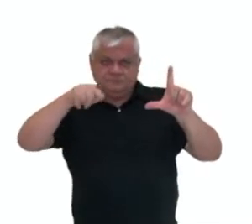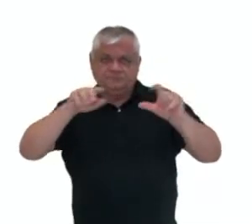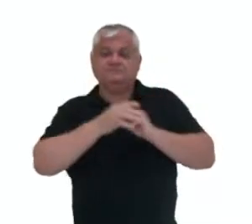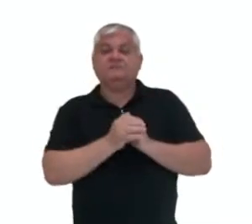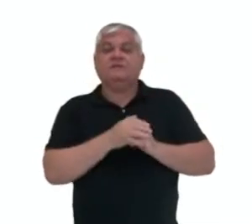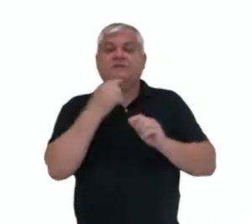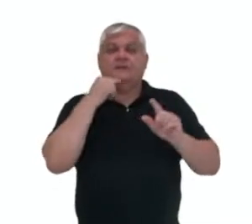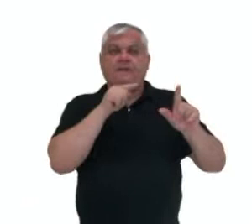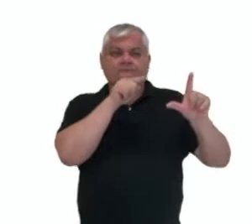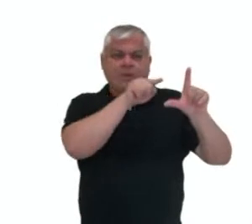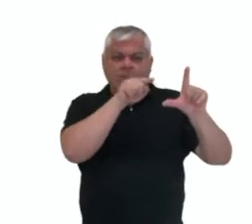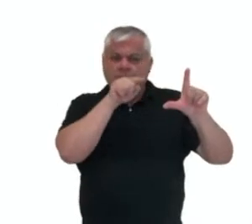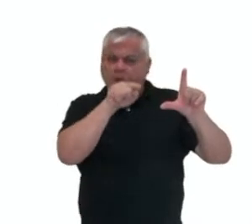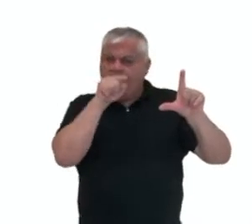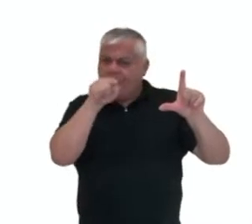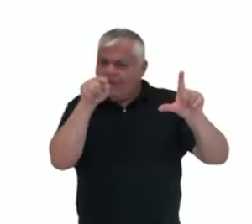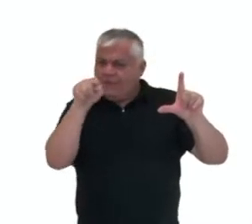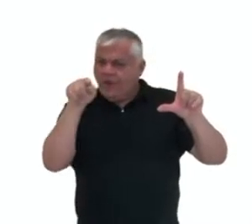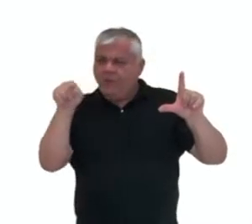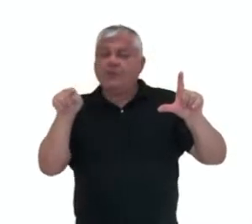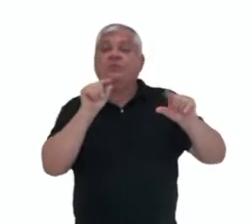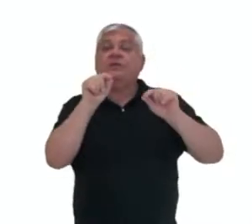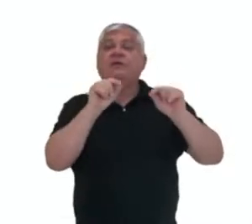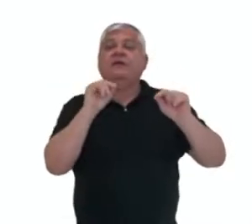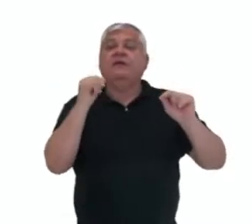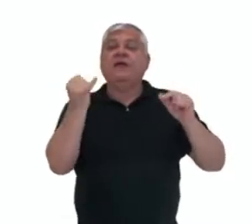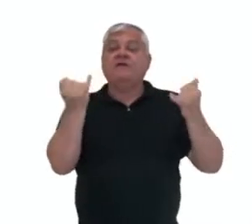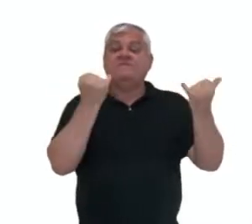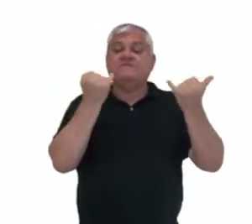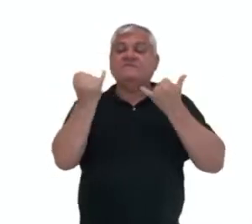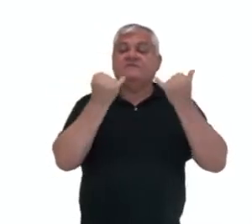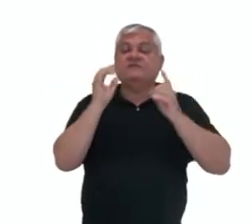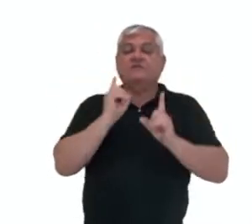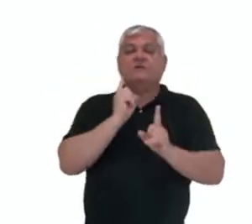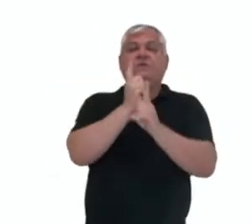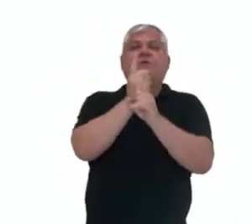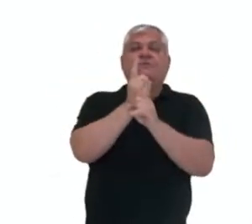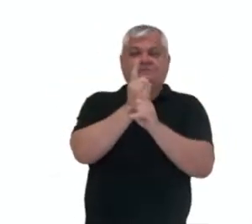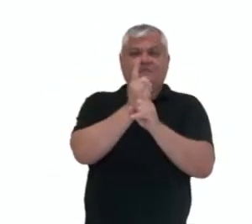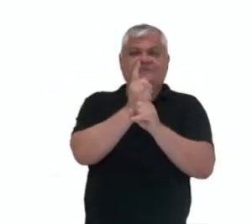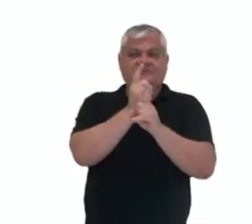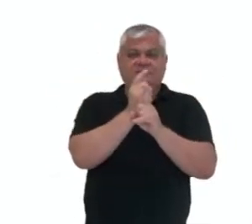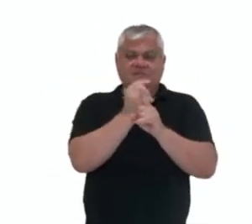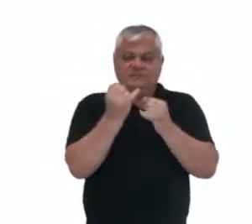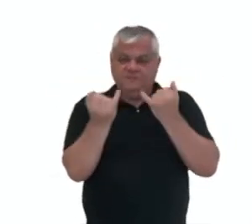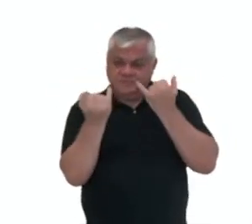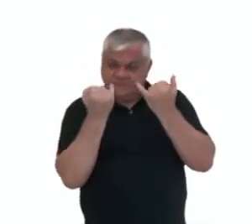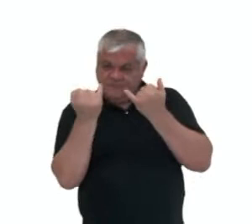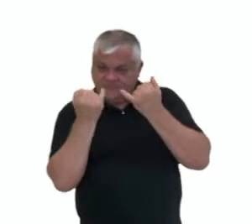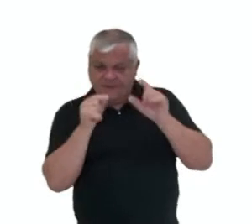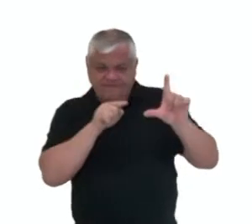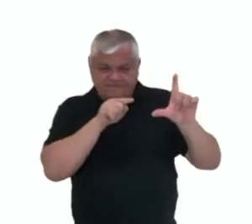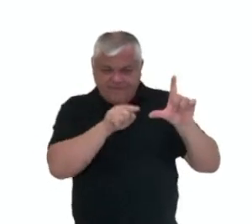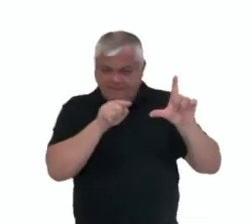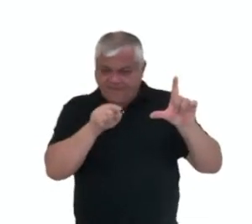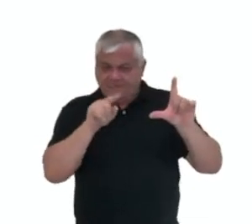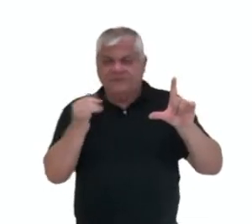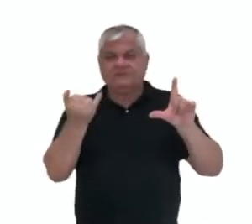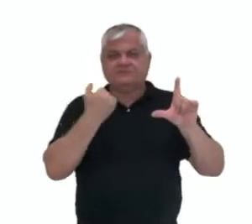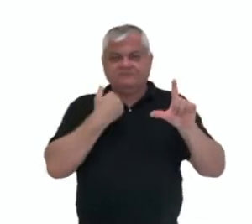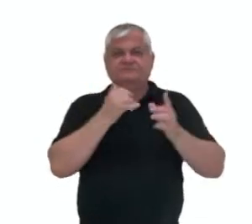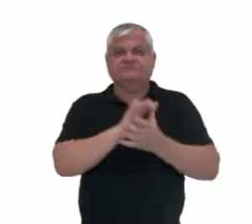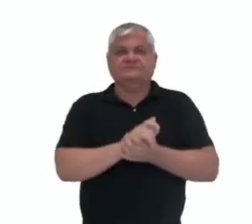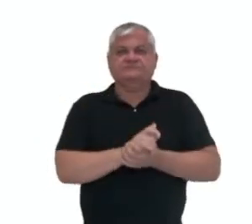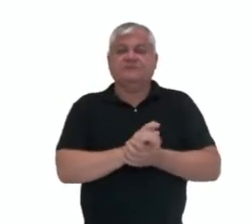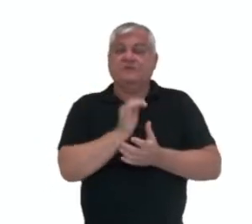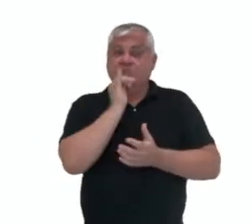em destaque, né? Eles indicam, né, o encontro entre as informações, tá? E de cada eixo,